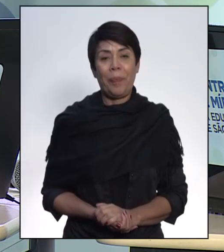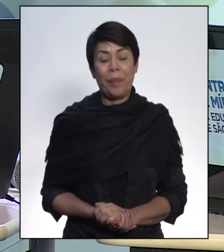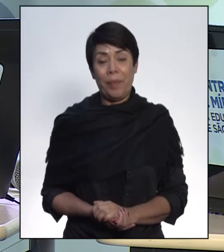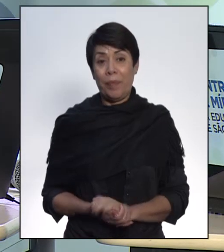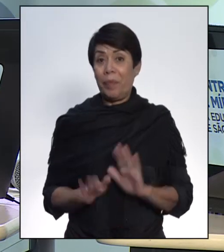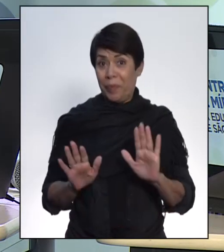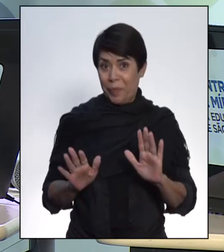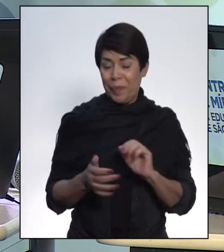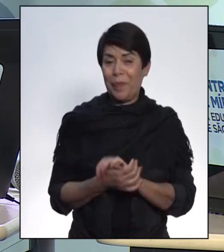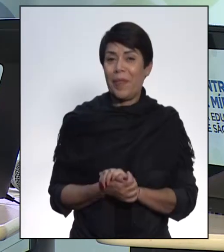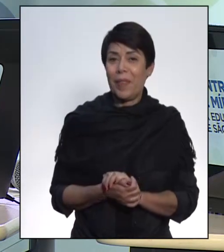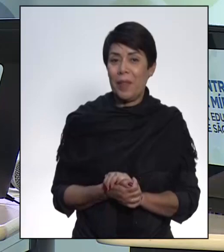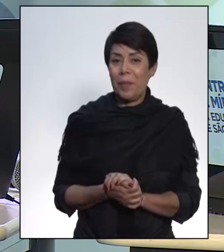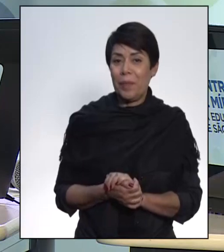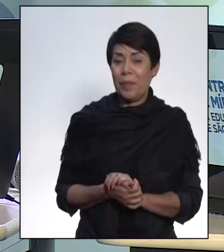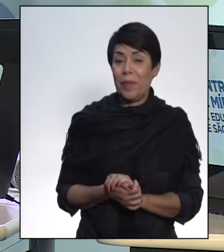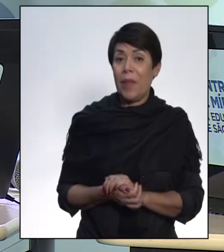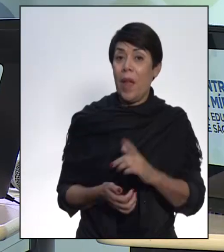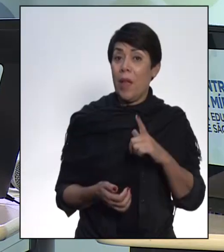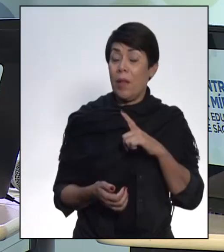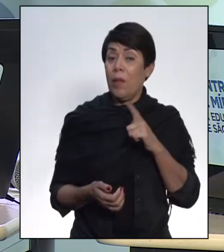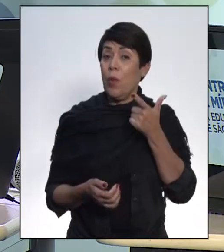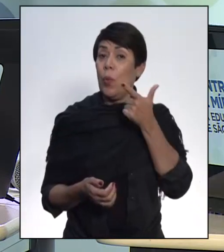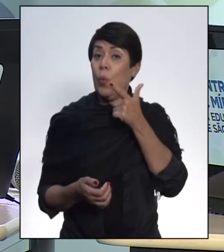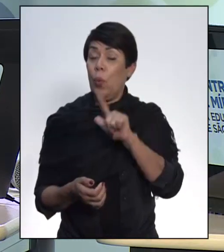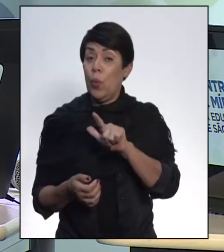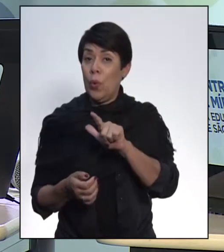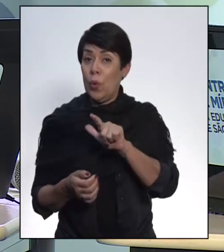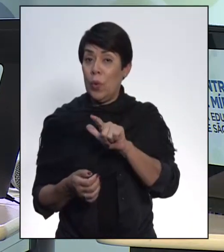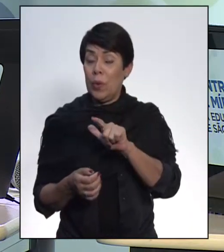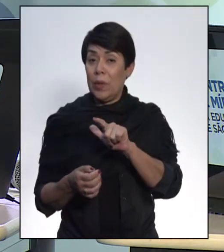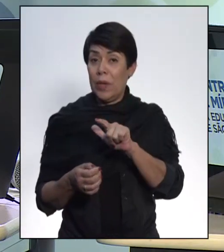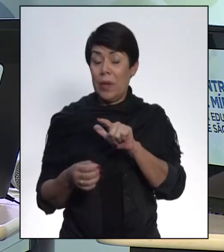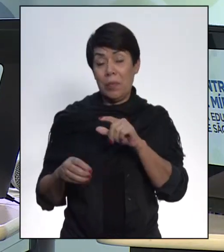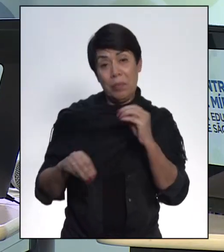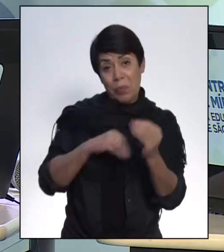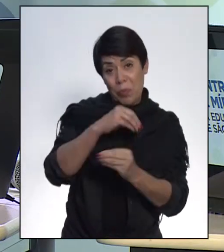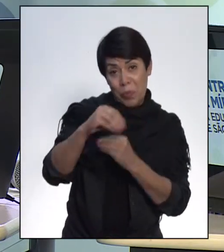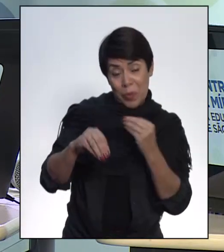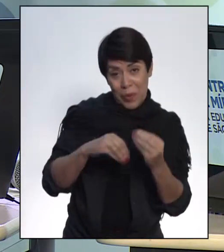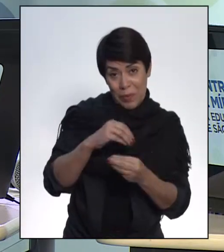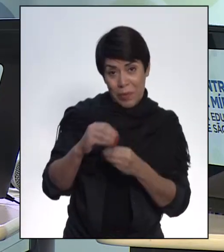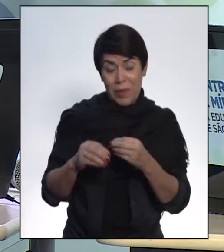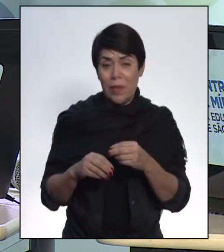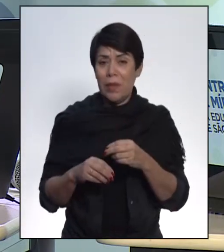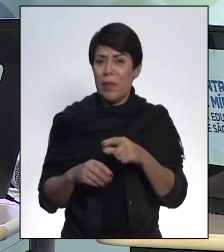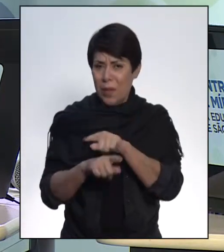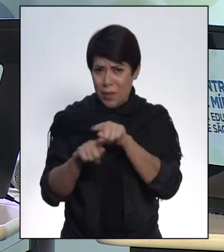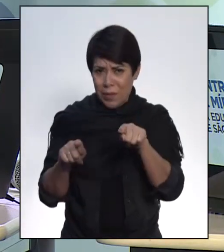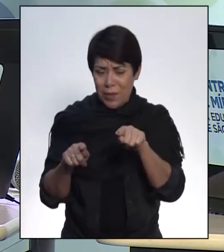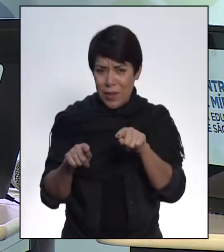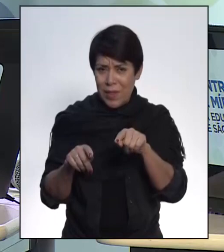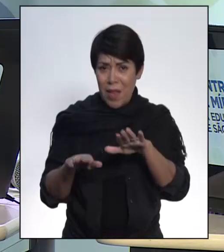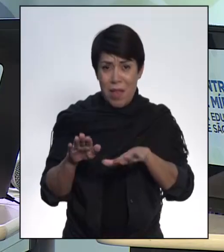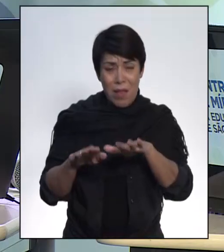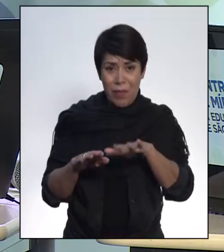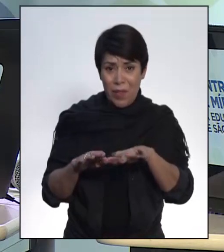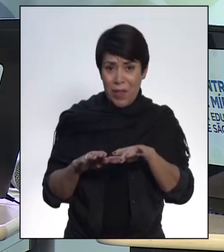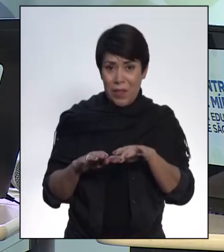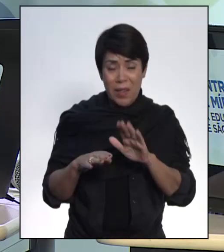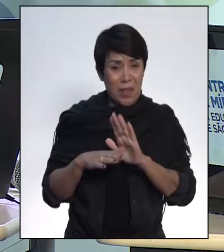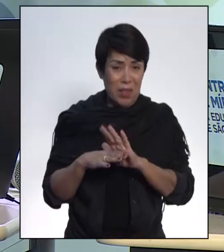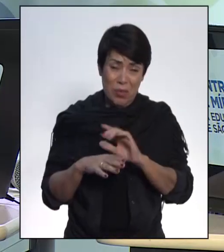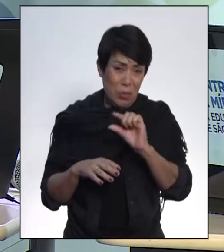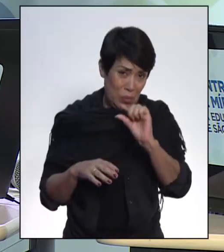Pessoal, ó, então ali teve um outro fator que perturbou esse equilíbrio, então eu quero ver se vocês conseguiram, talvez não tenha ajudado muito,